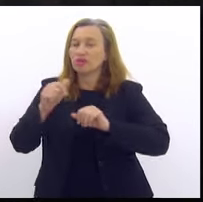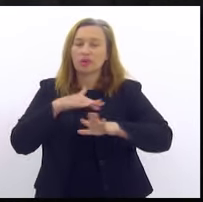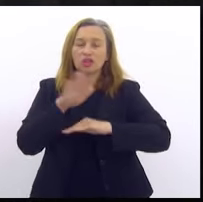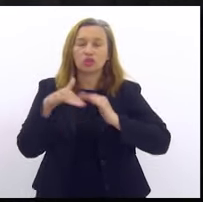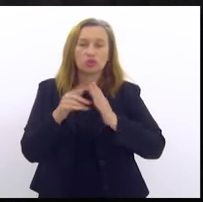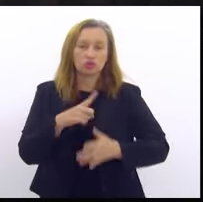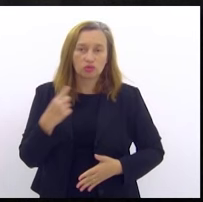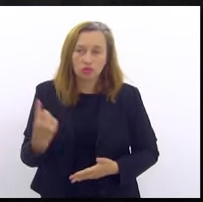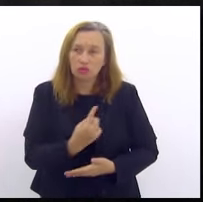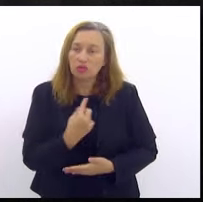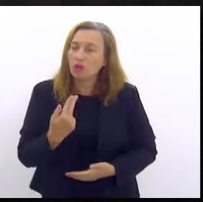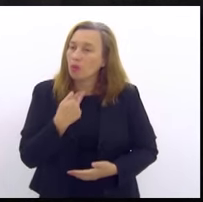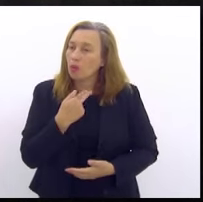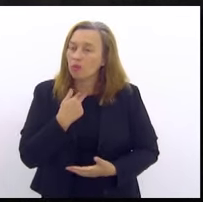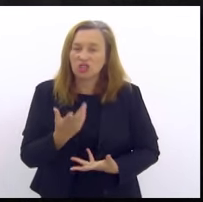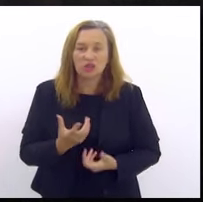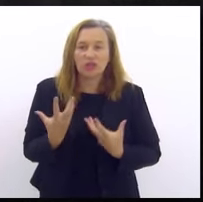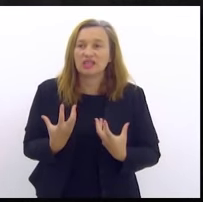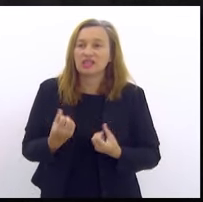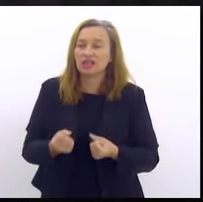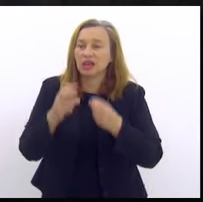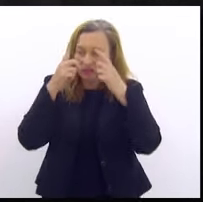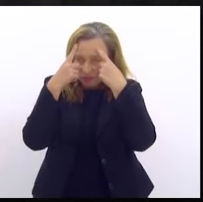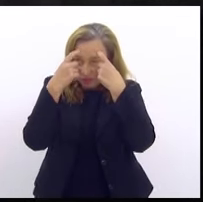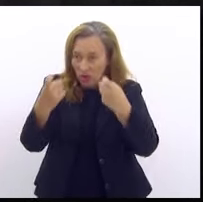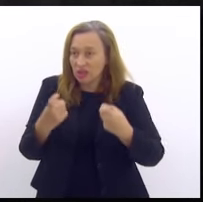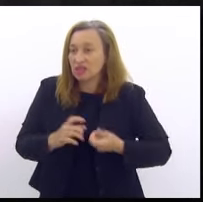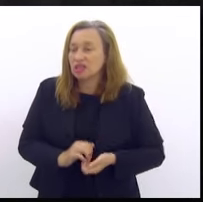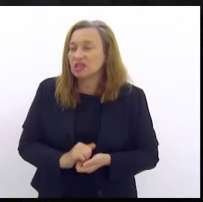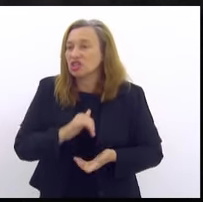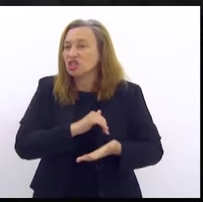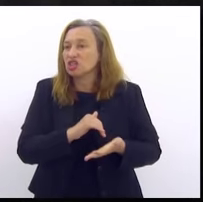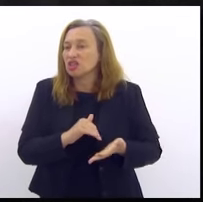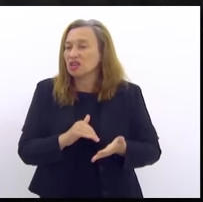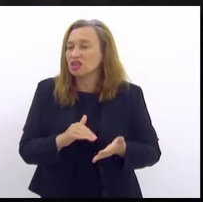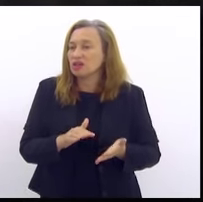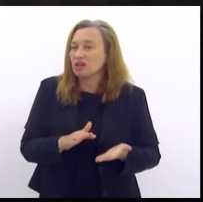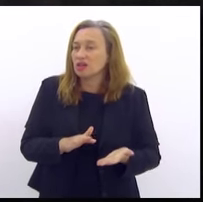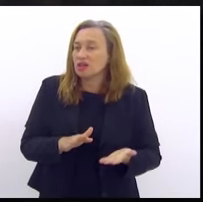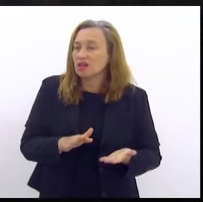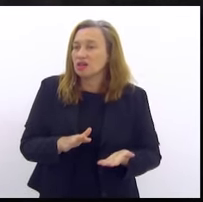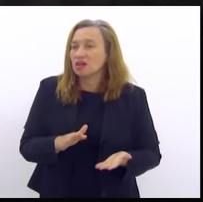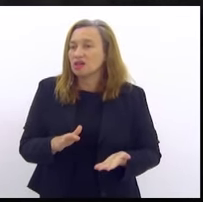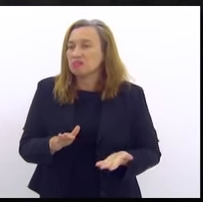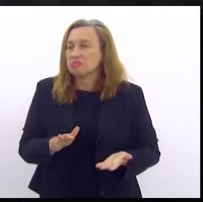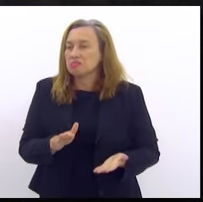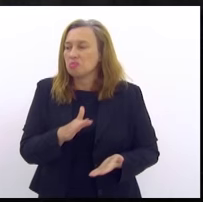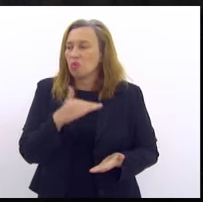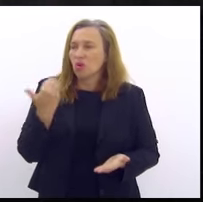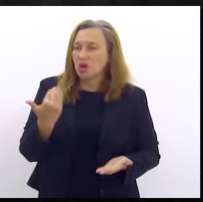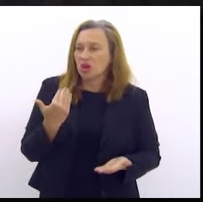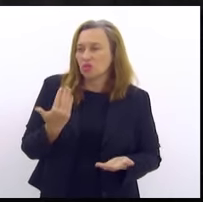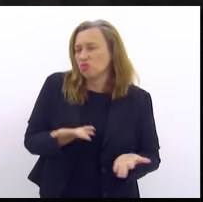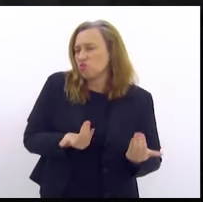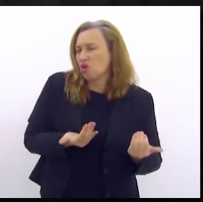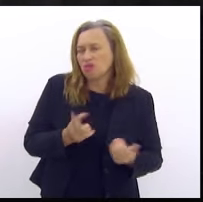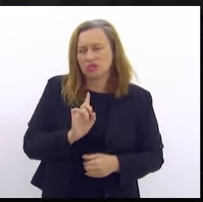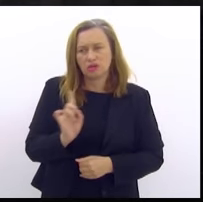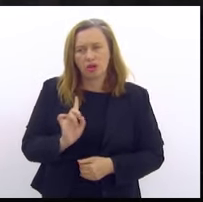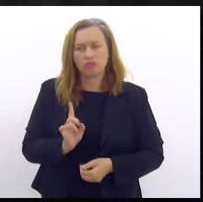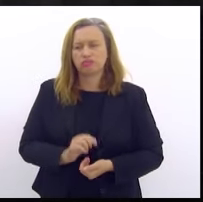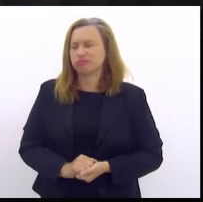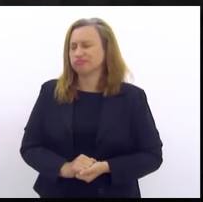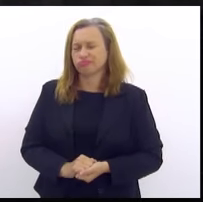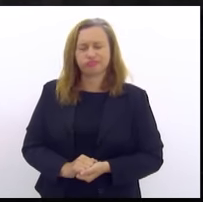nós. Não podemos mais tolerar a violência e tirar a vida dos nossos jovens. Isso é uma realidade que nós não podemos